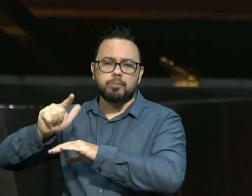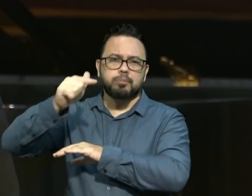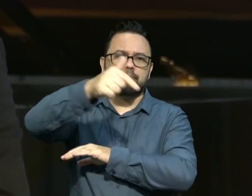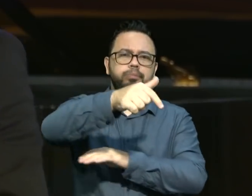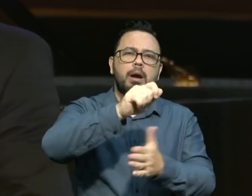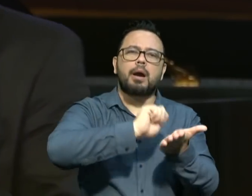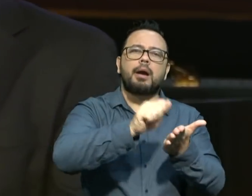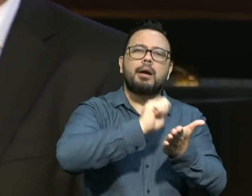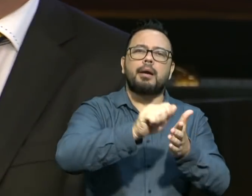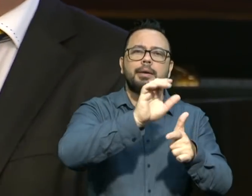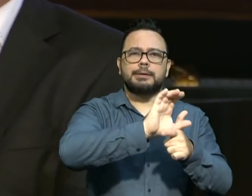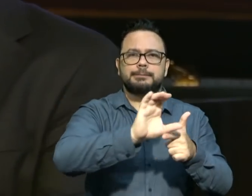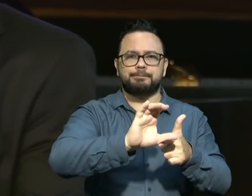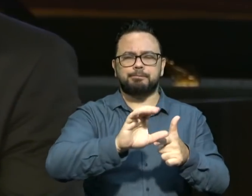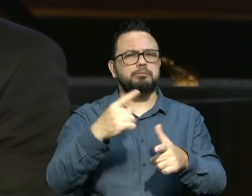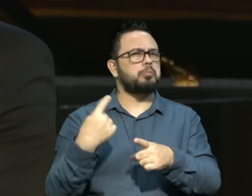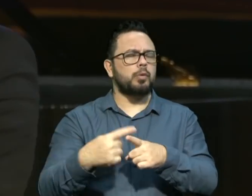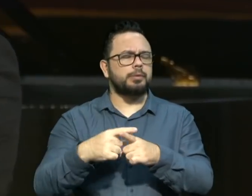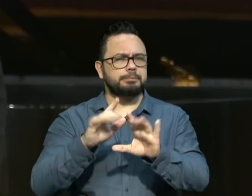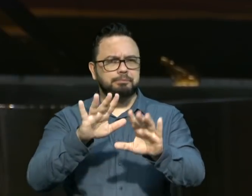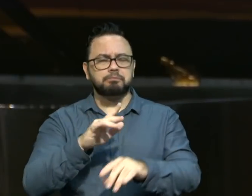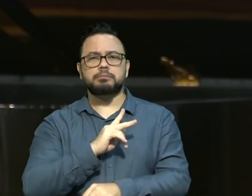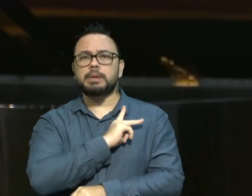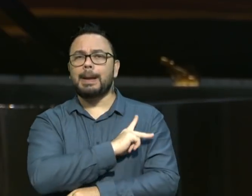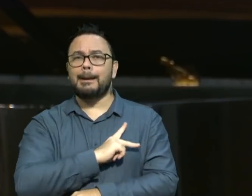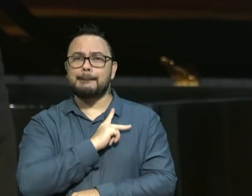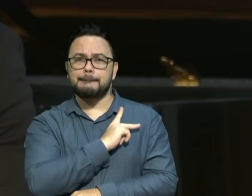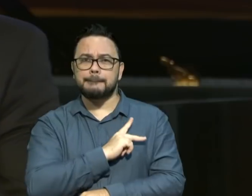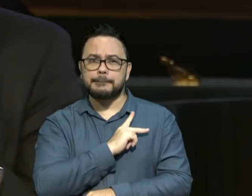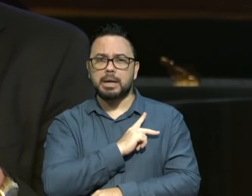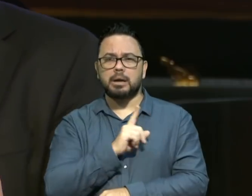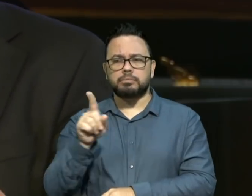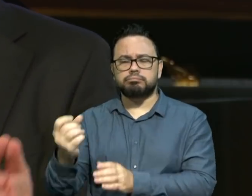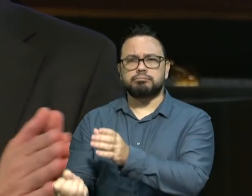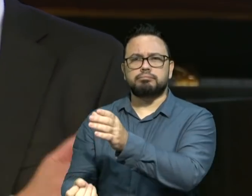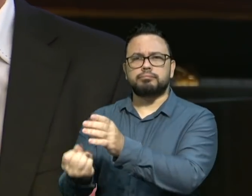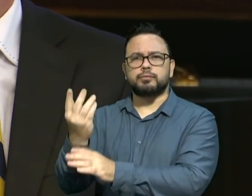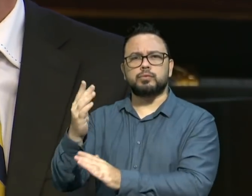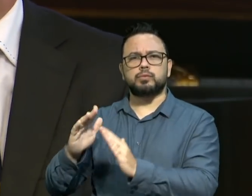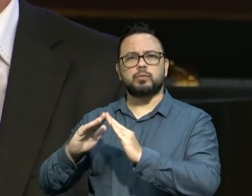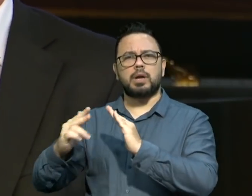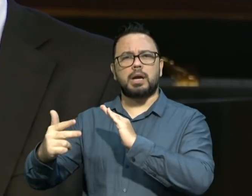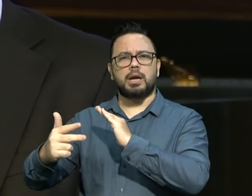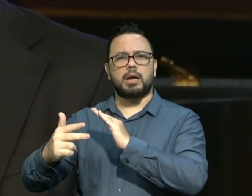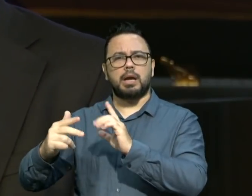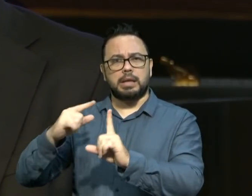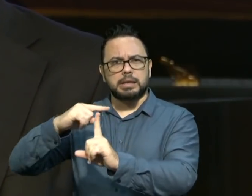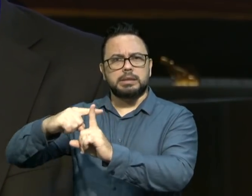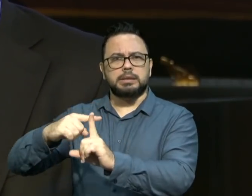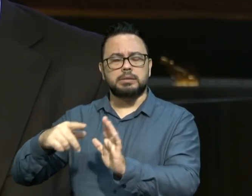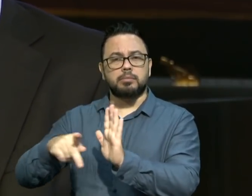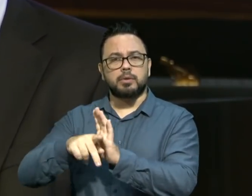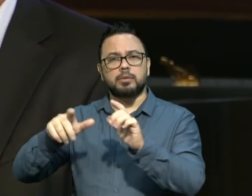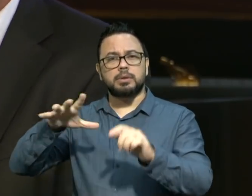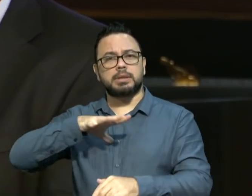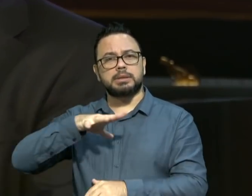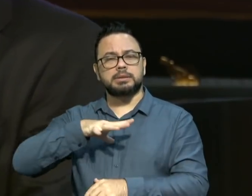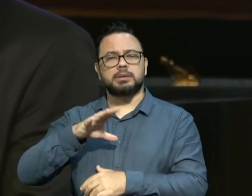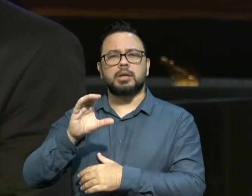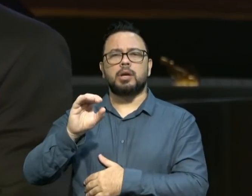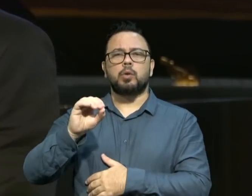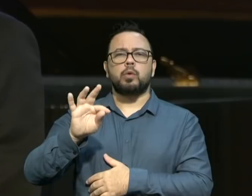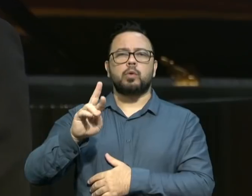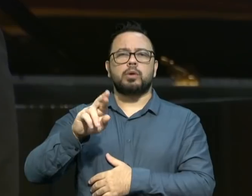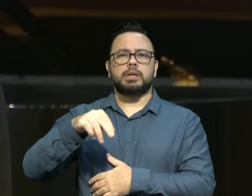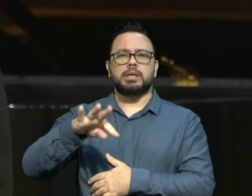Paulo havia fundado a igreja na cidade de Corinto e se está em Atos 17 atos 18 em Corinto